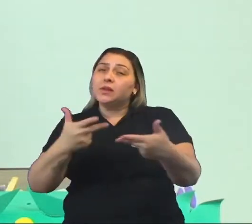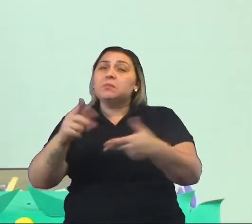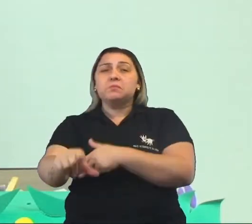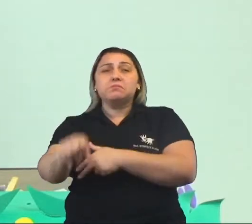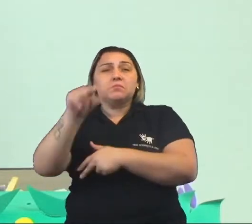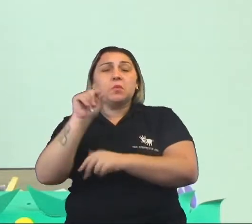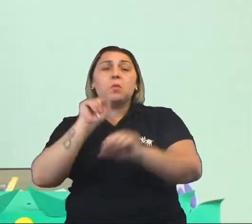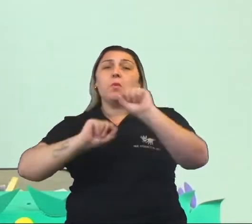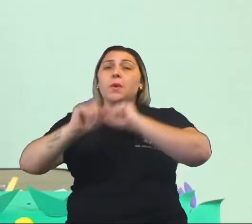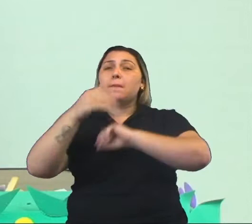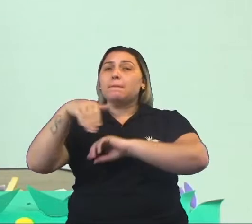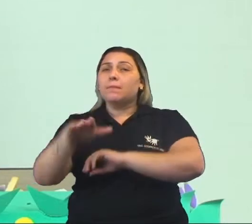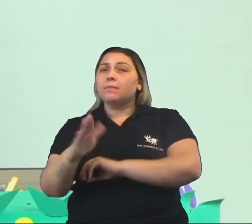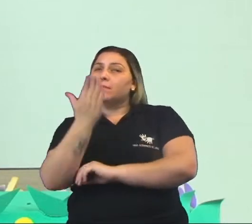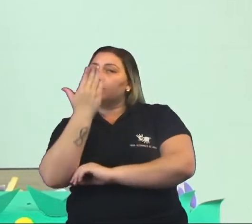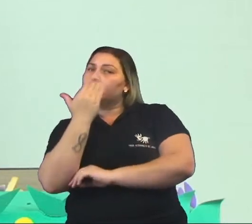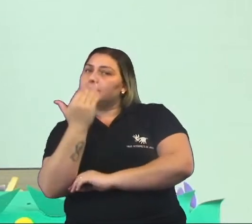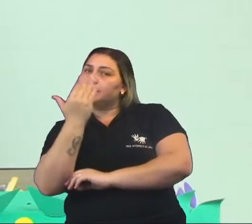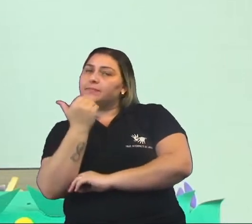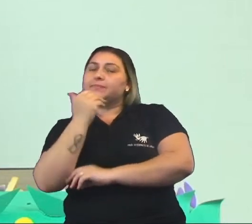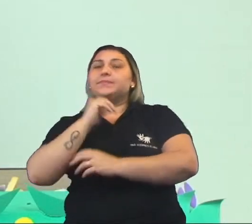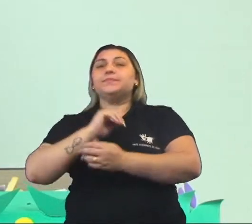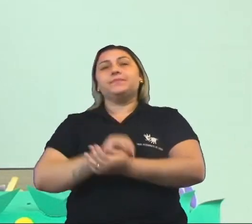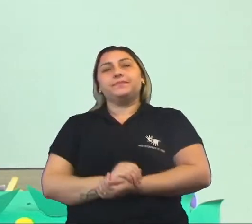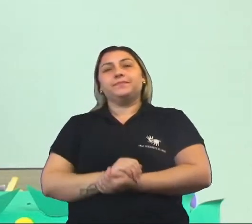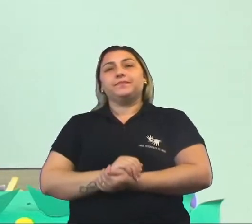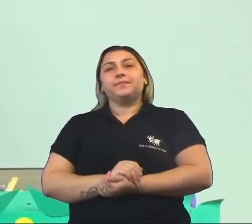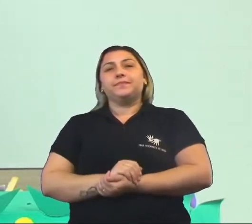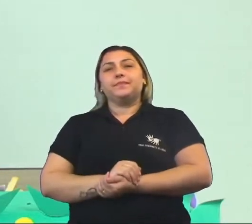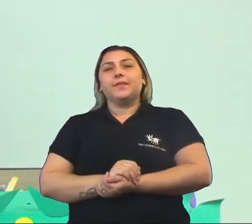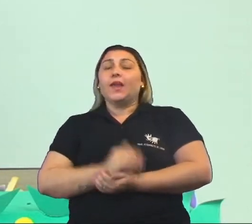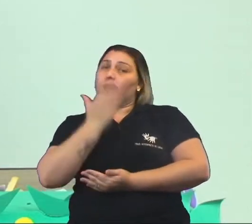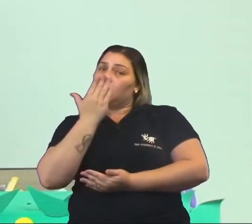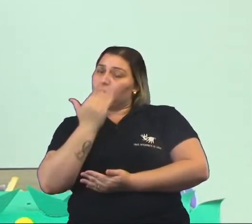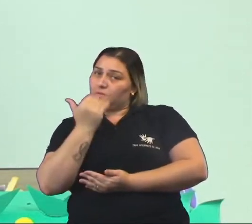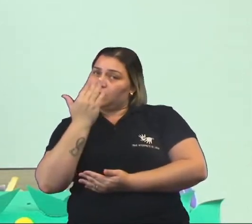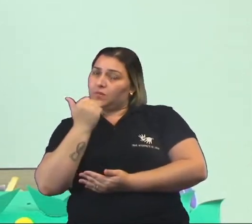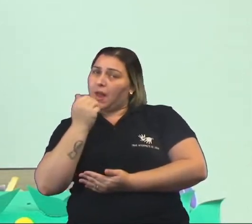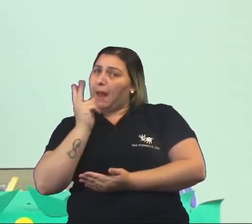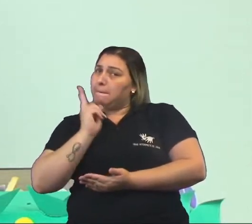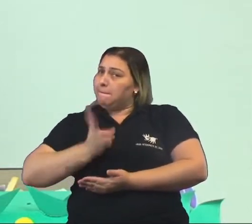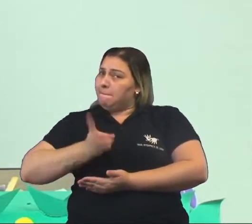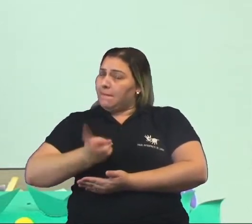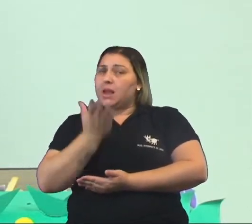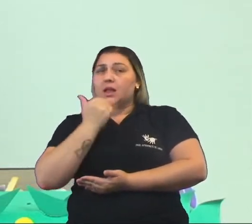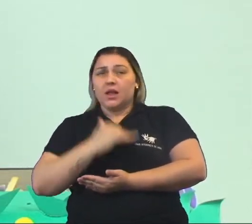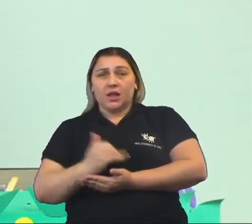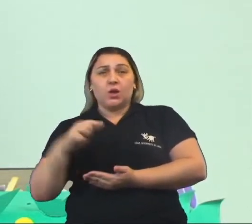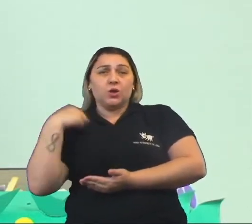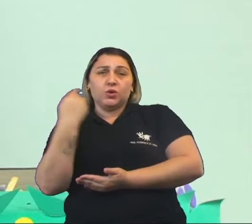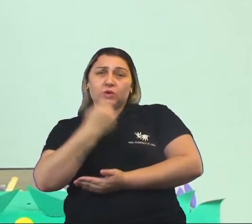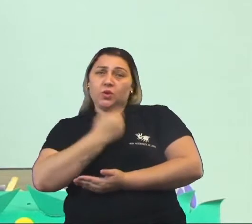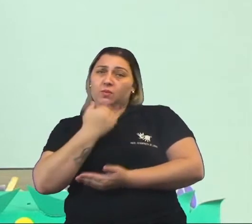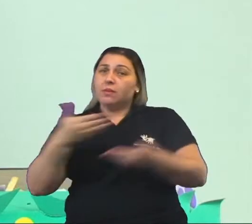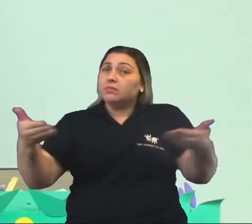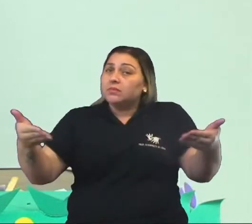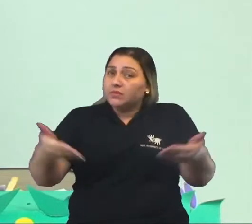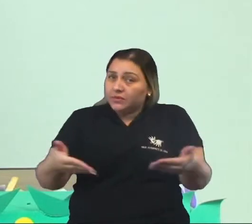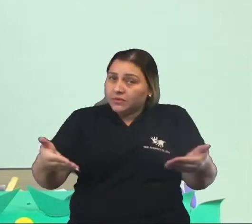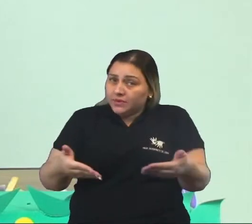O que eles mais comiam? Será que eles se alimentavam dos mesmos alimentos que nós nos alimentamos